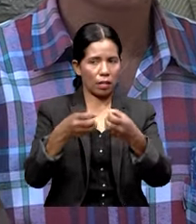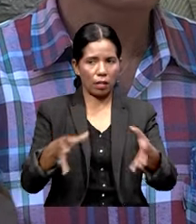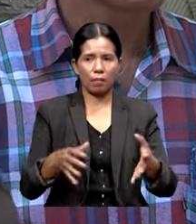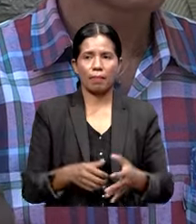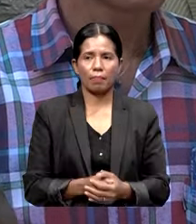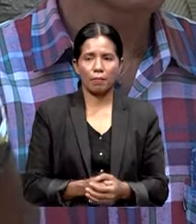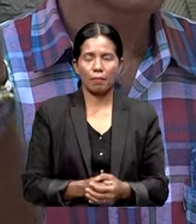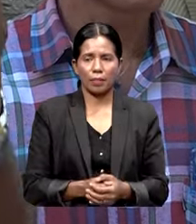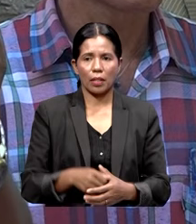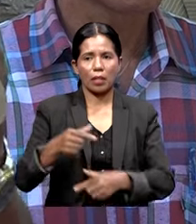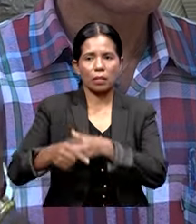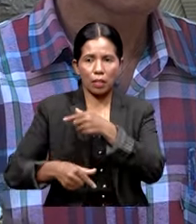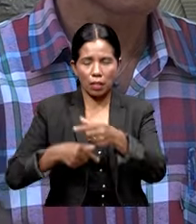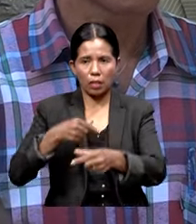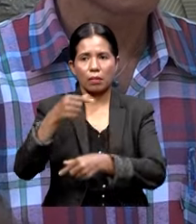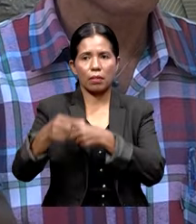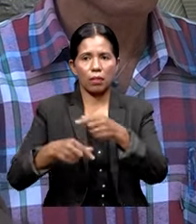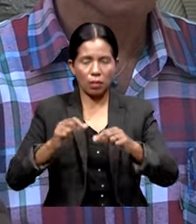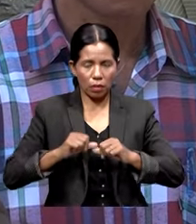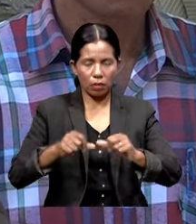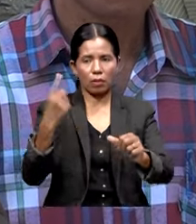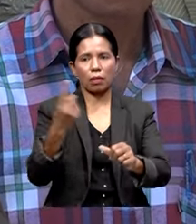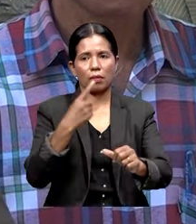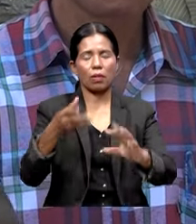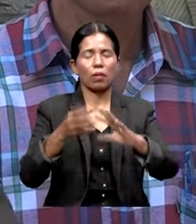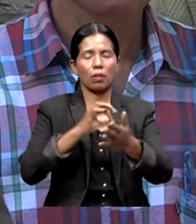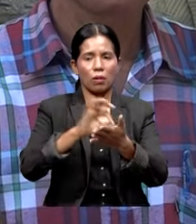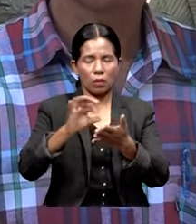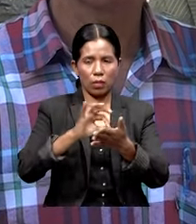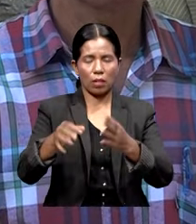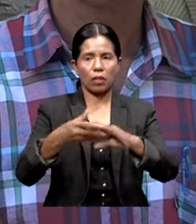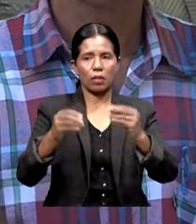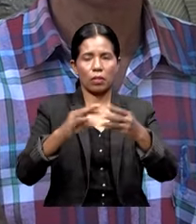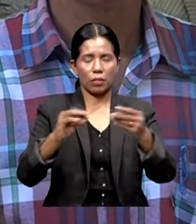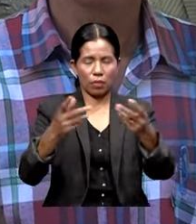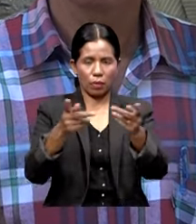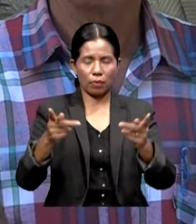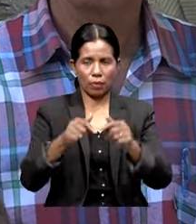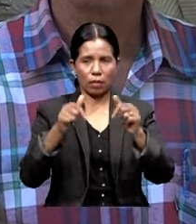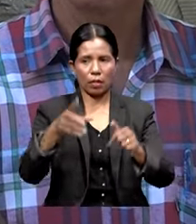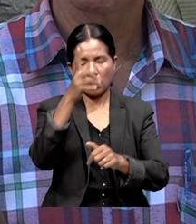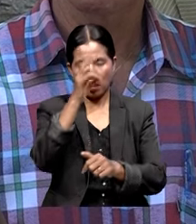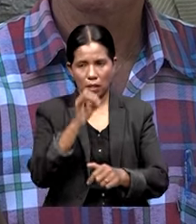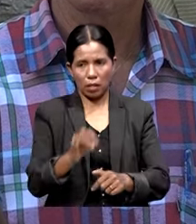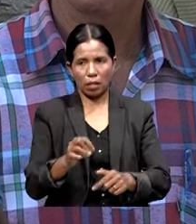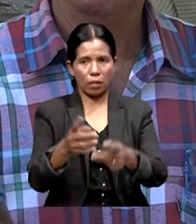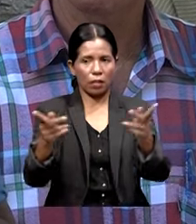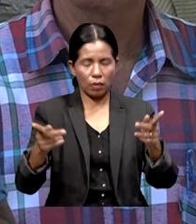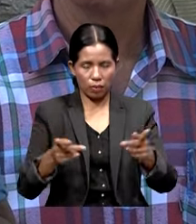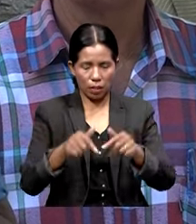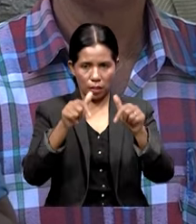lakon. Zerasang be zerasang saya kuntuna na fatin konta story kata ya fatin ne ya dili ya itu an fatin tu